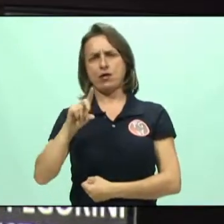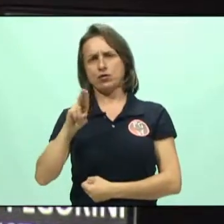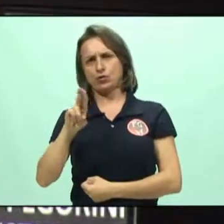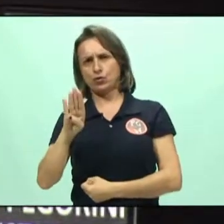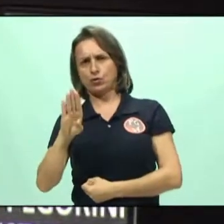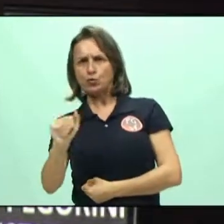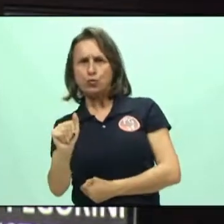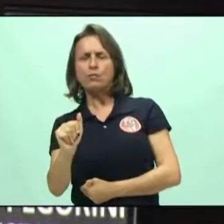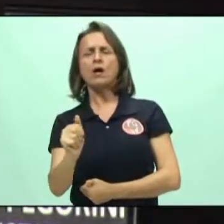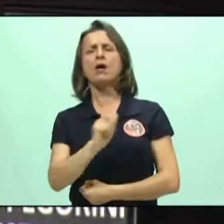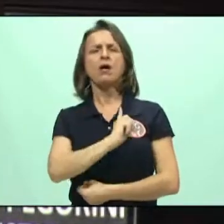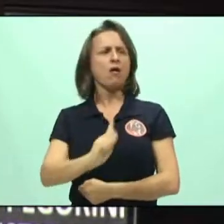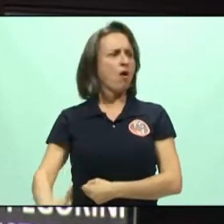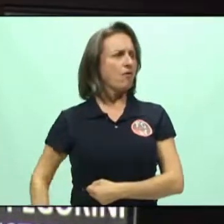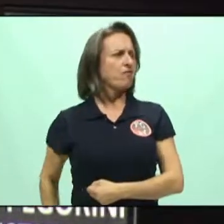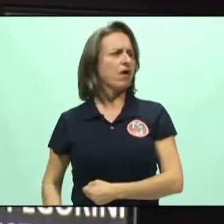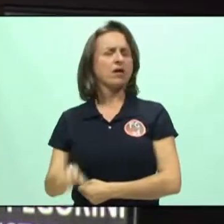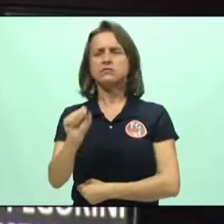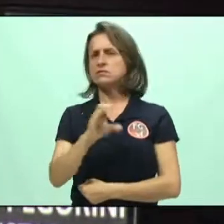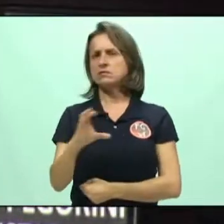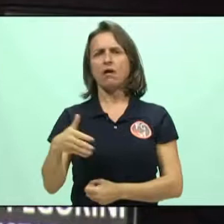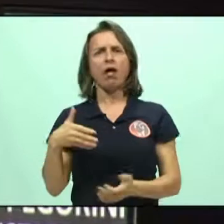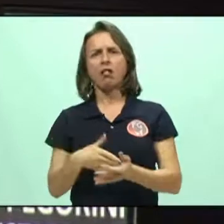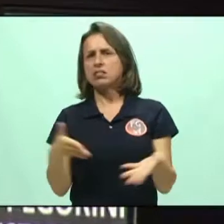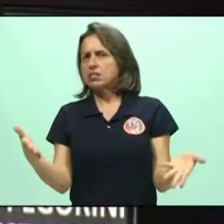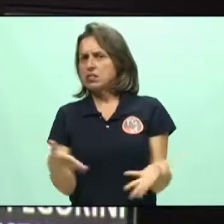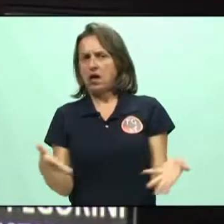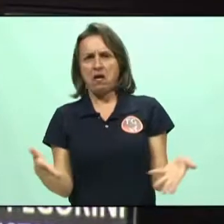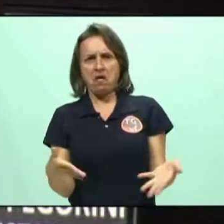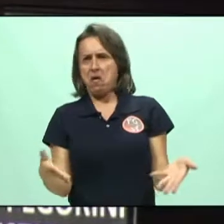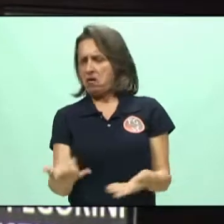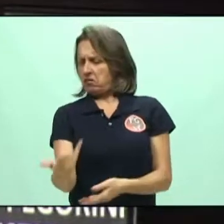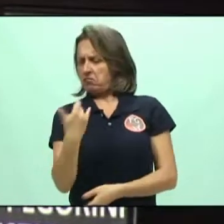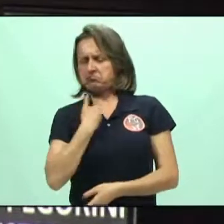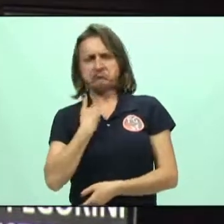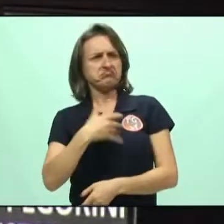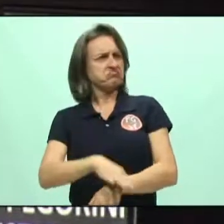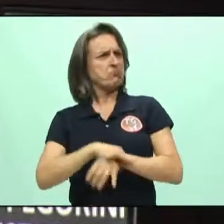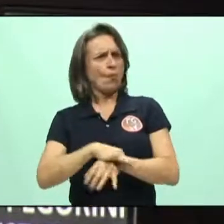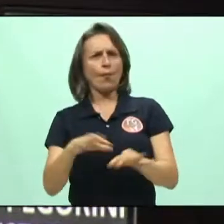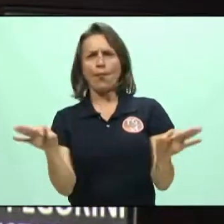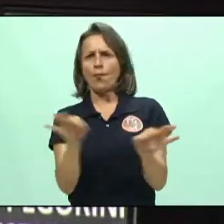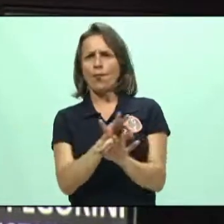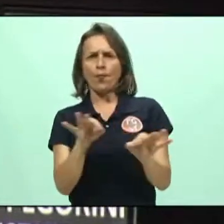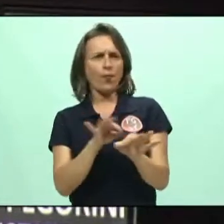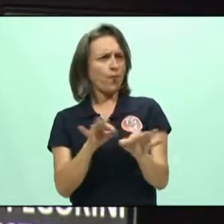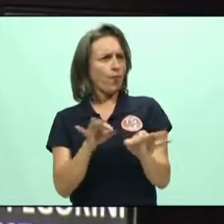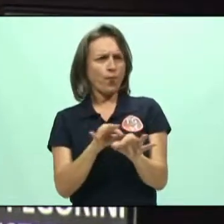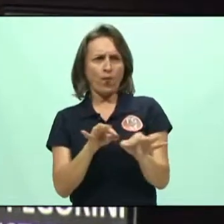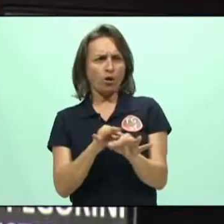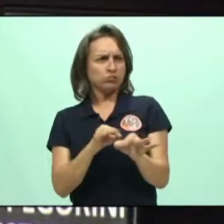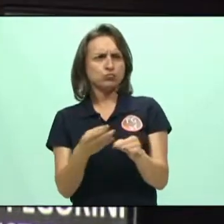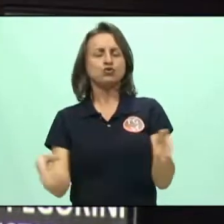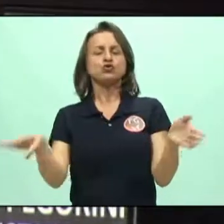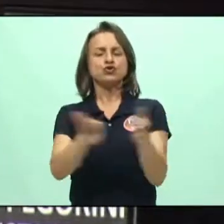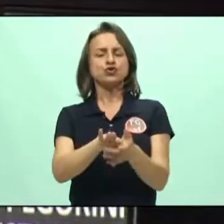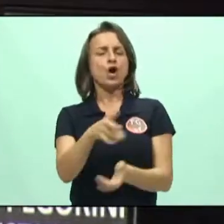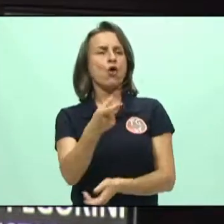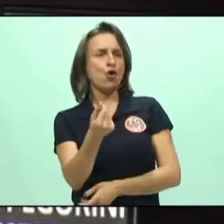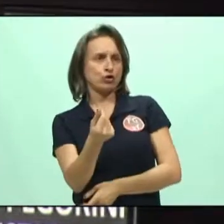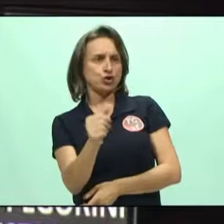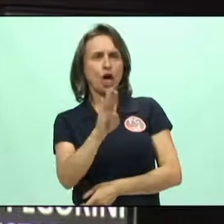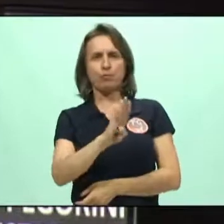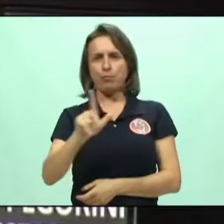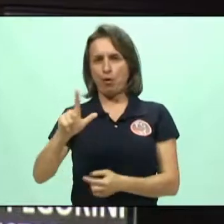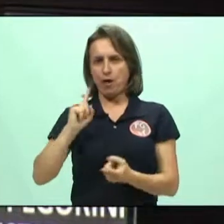de Santa Catarina até agora ele não me transmitiu segurança foi veio com dinheirinho agora para Blumenau para Ilhota